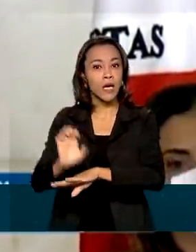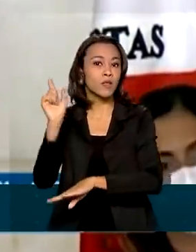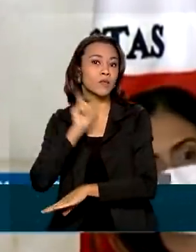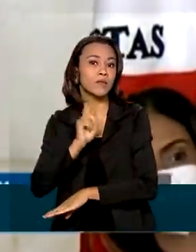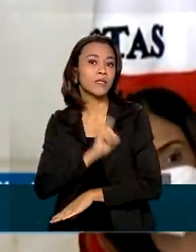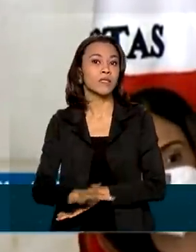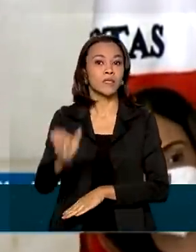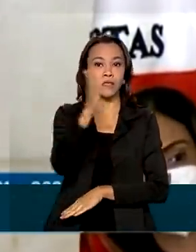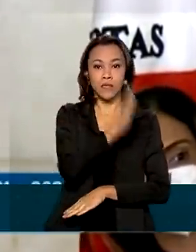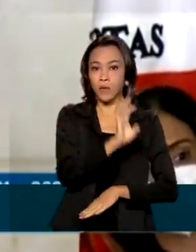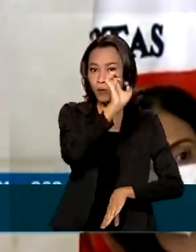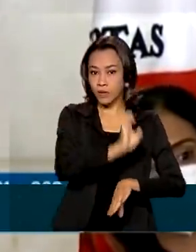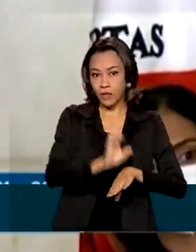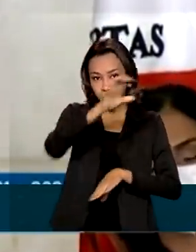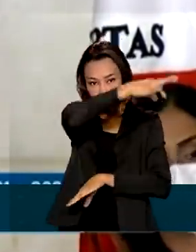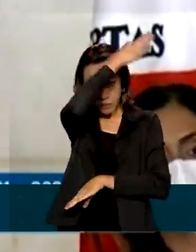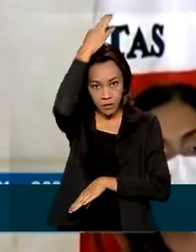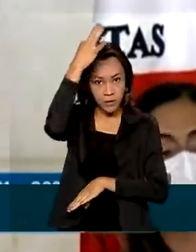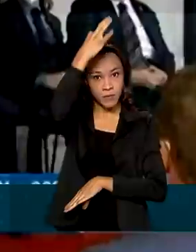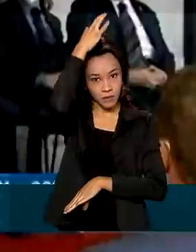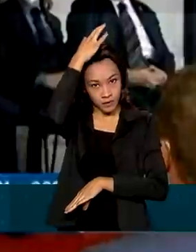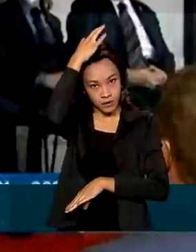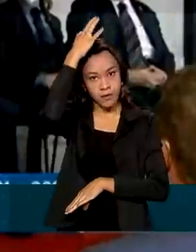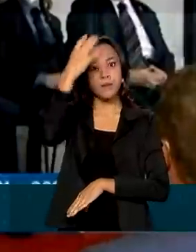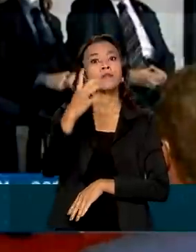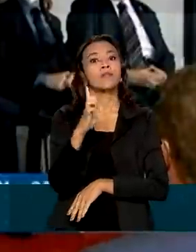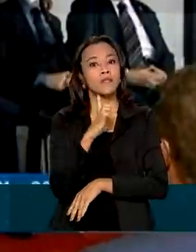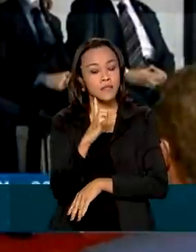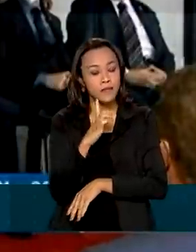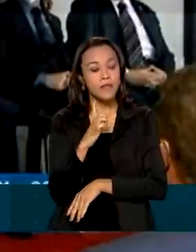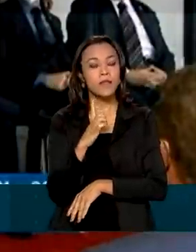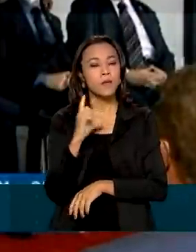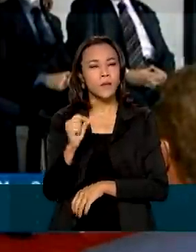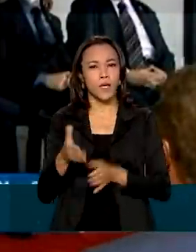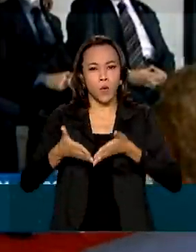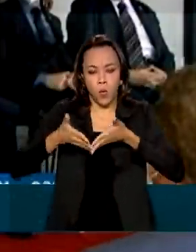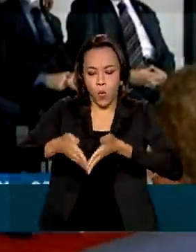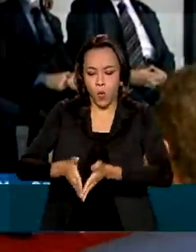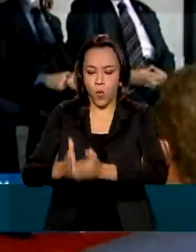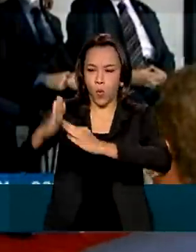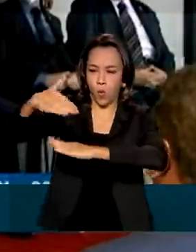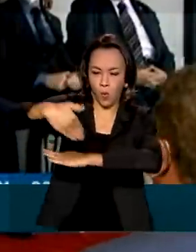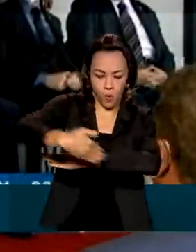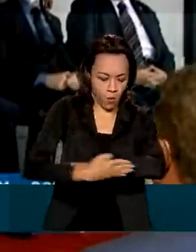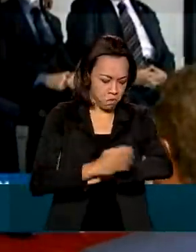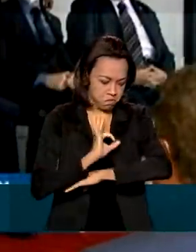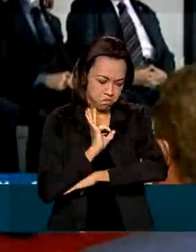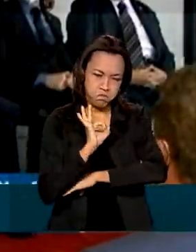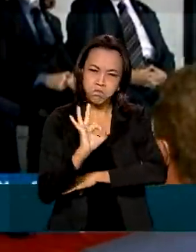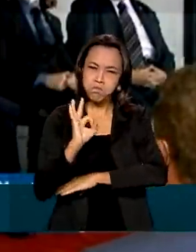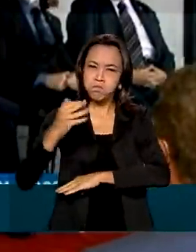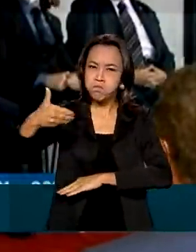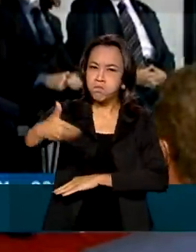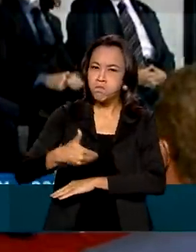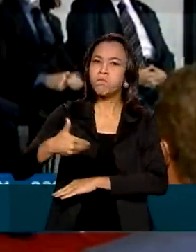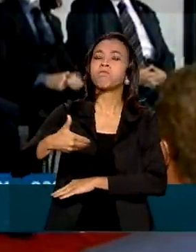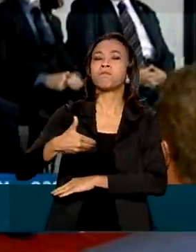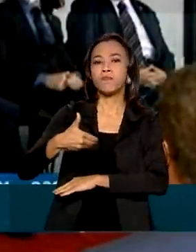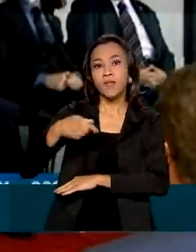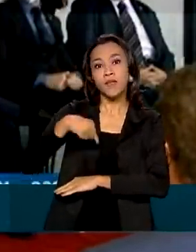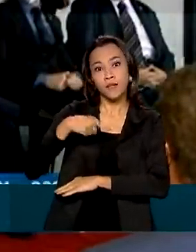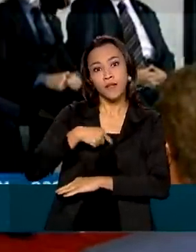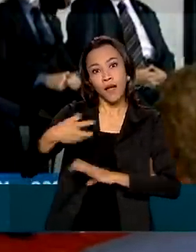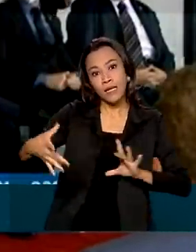com o estado do Espírito Santo, que tem uma vocação portuária notável e que está umbilicalmente ligado